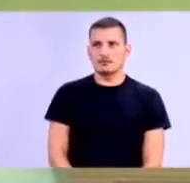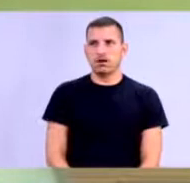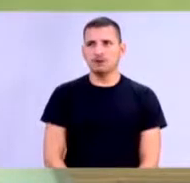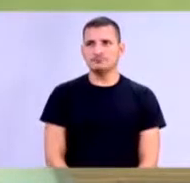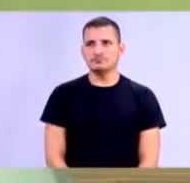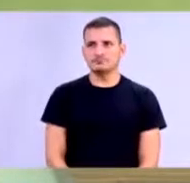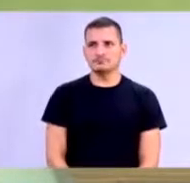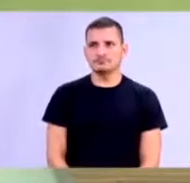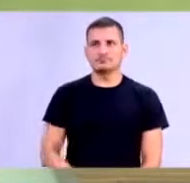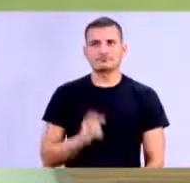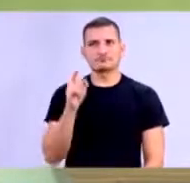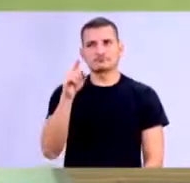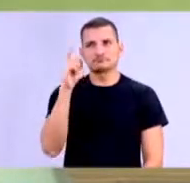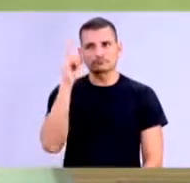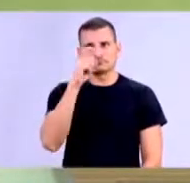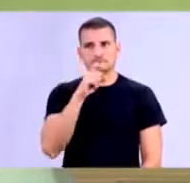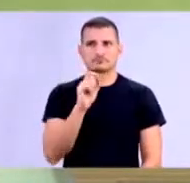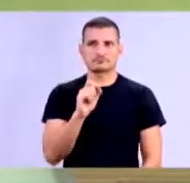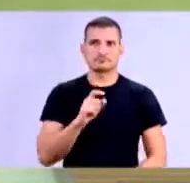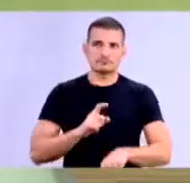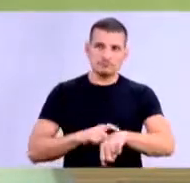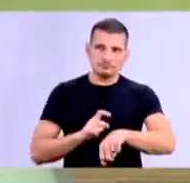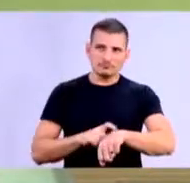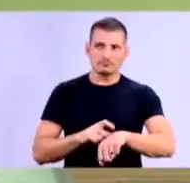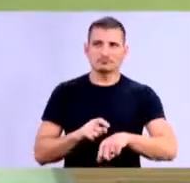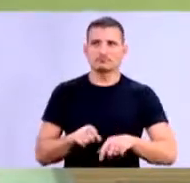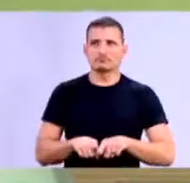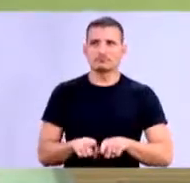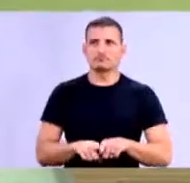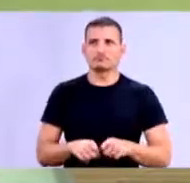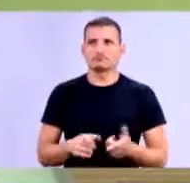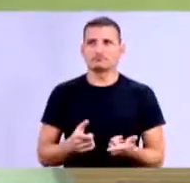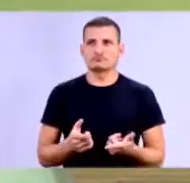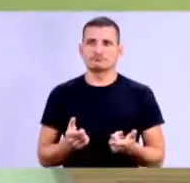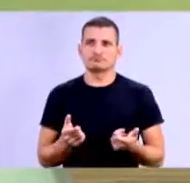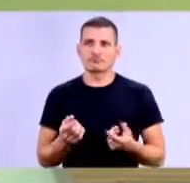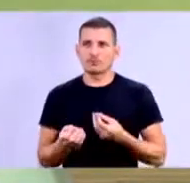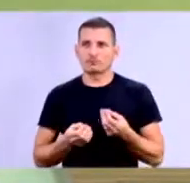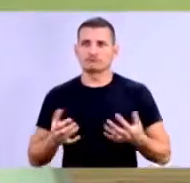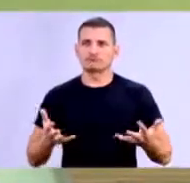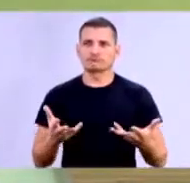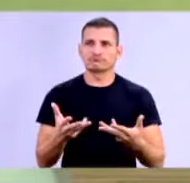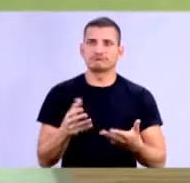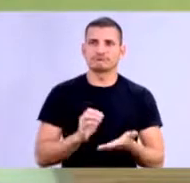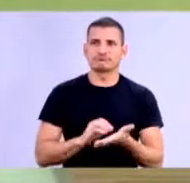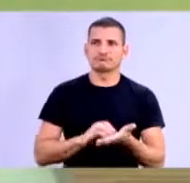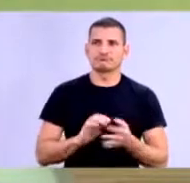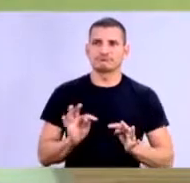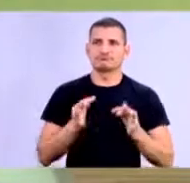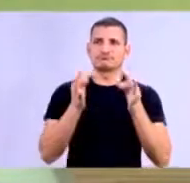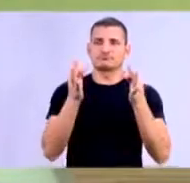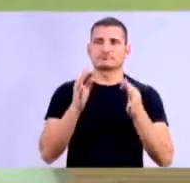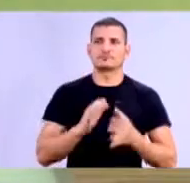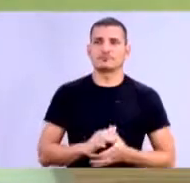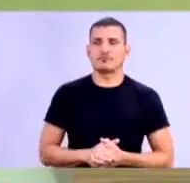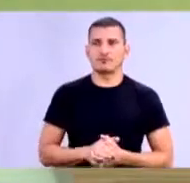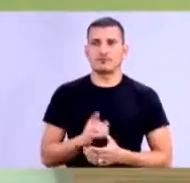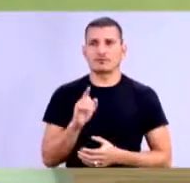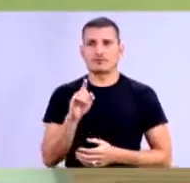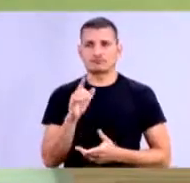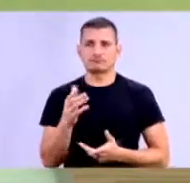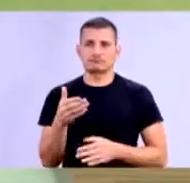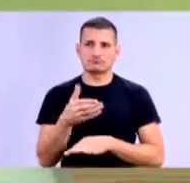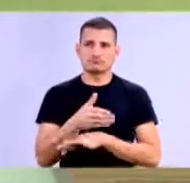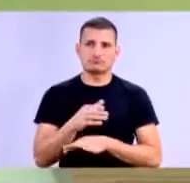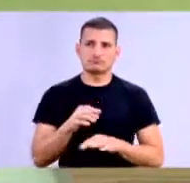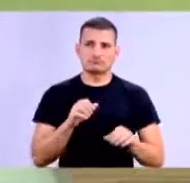aos horários e as habilidades de manipular esses meios tecnológicos. Então, quando você vem para a educação à distância,